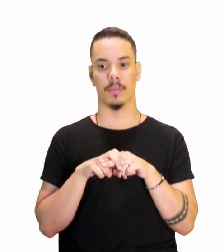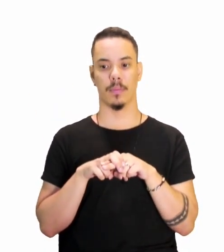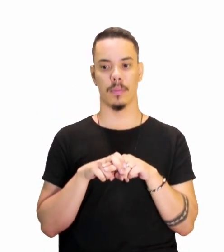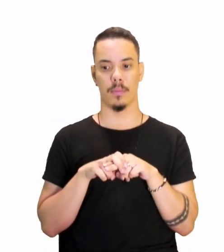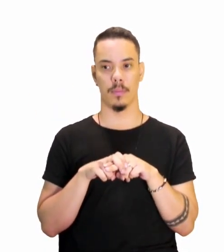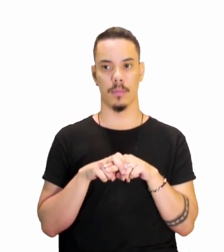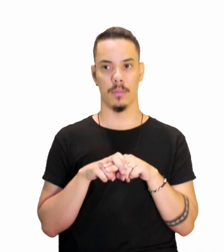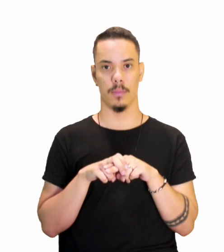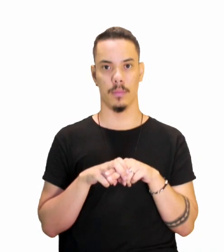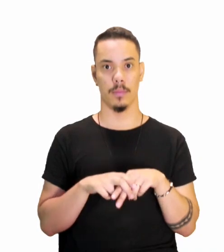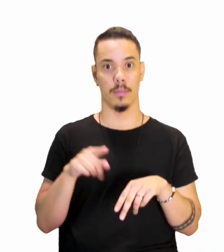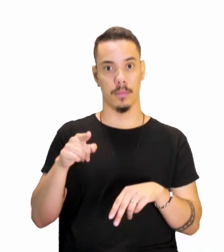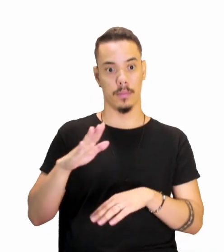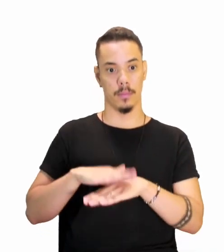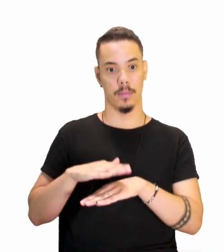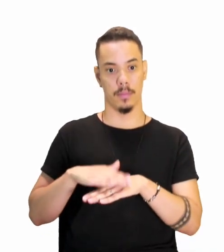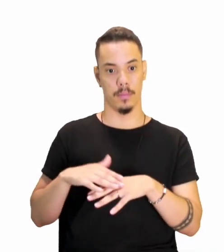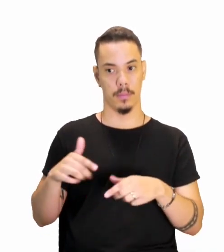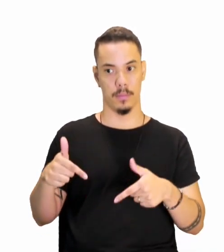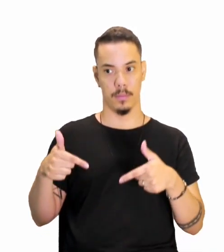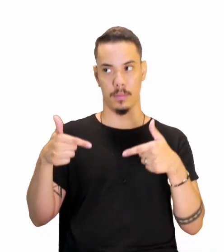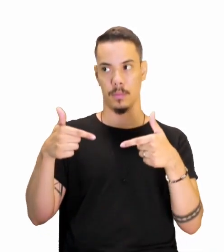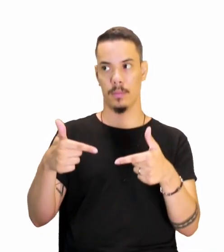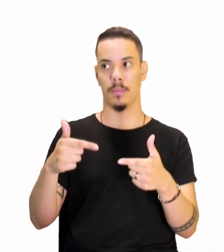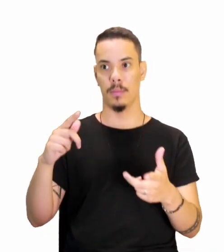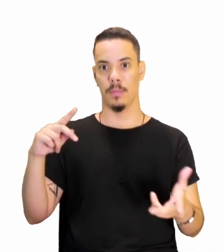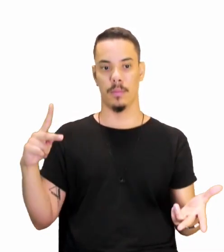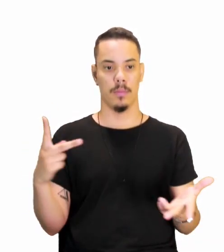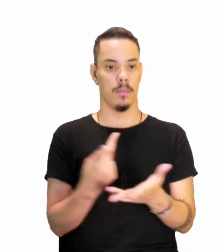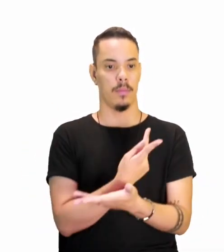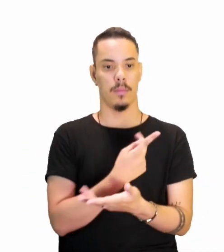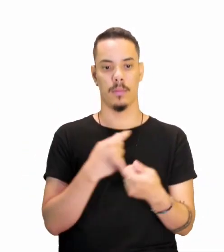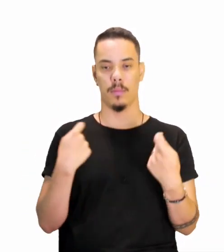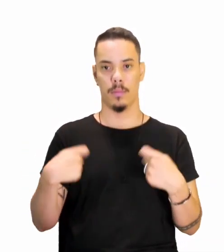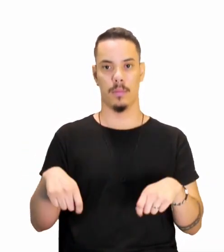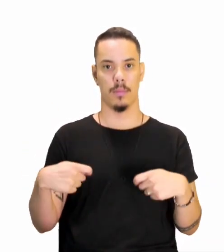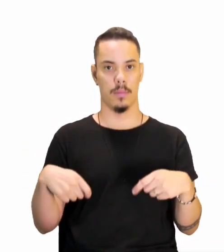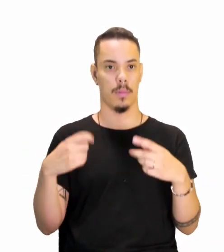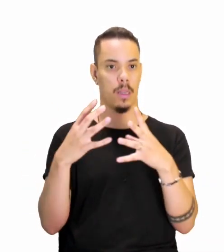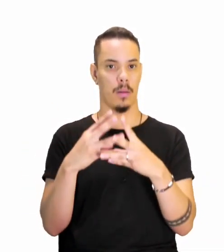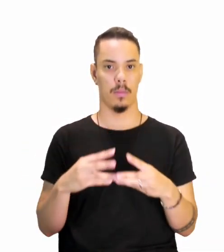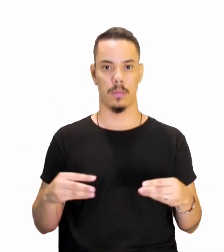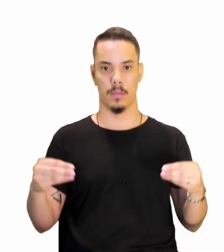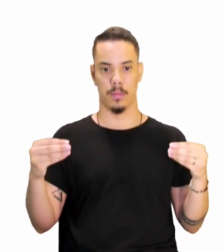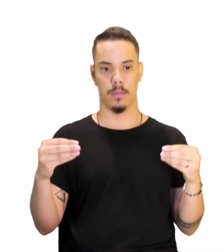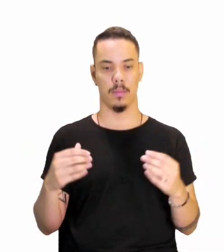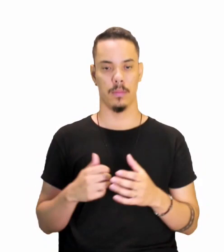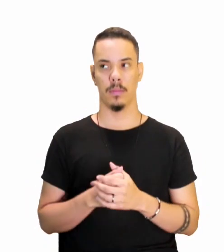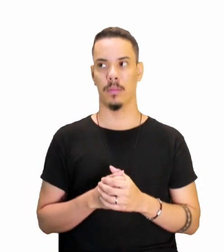essa ação de justiça, então, é o que? Abstrata.